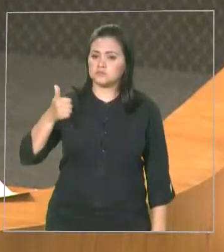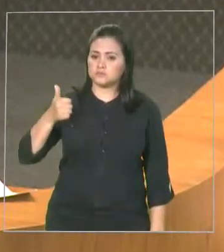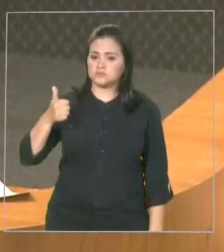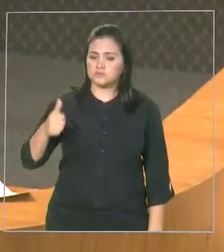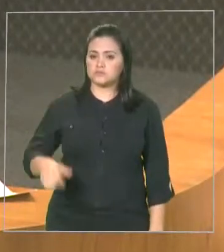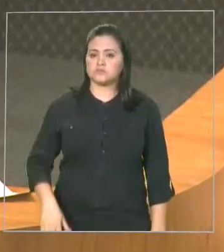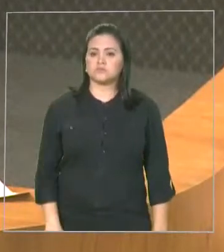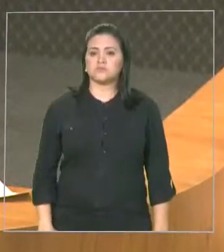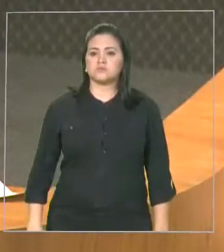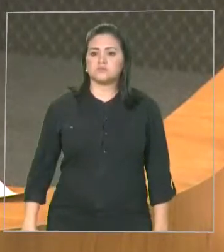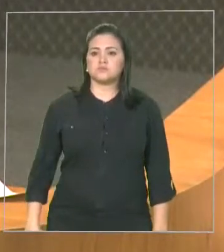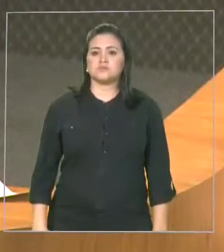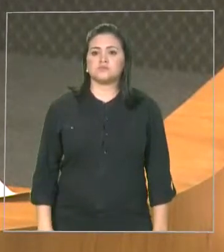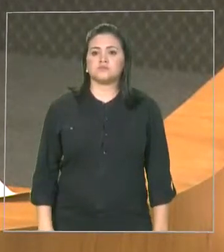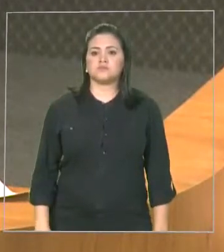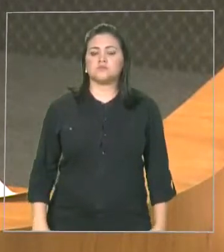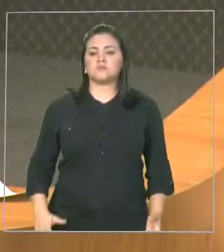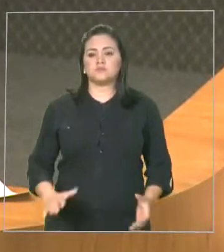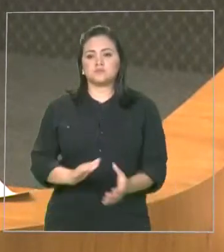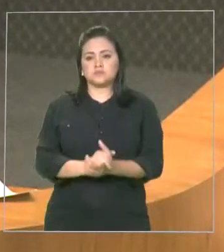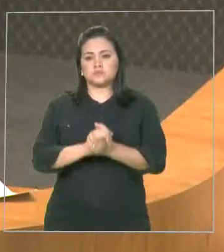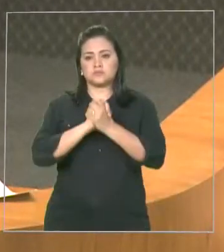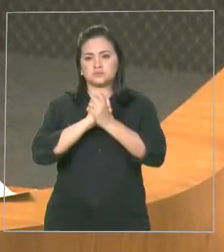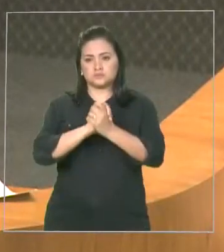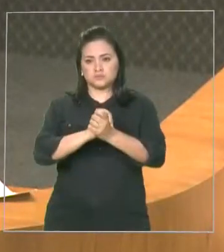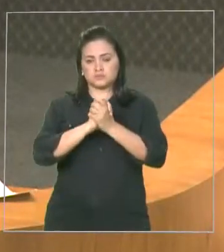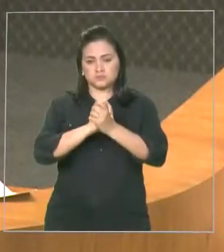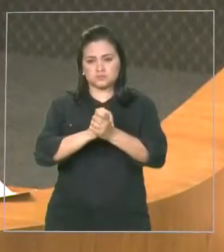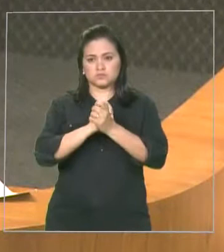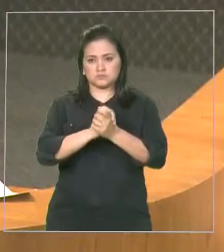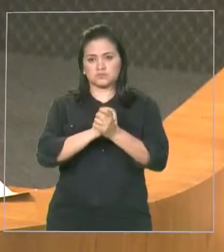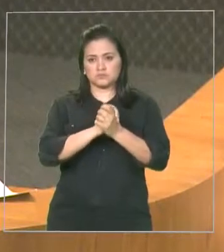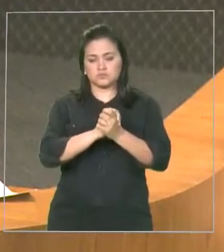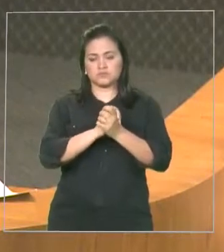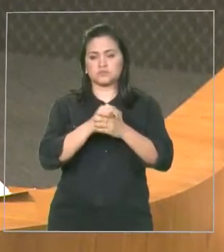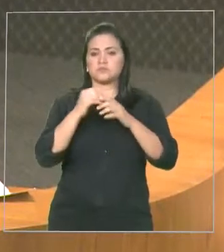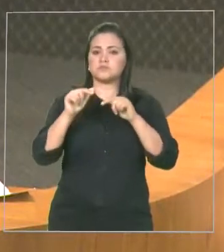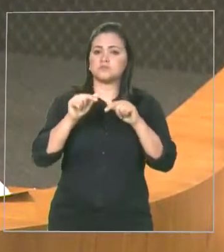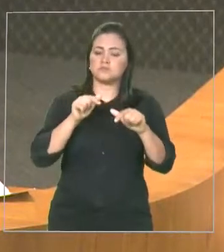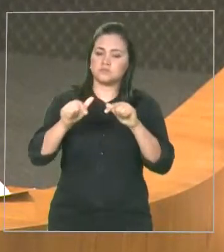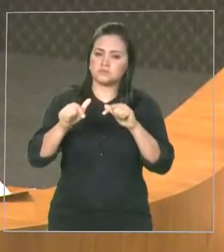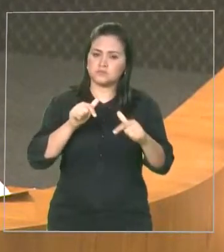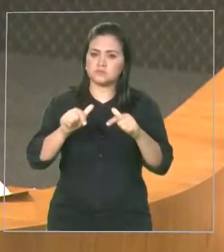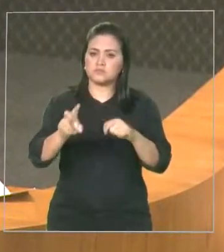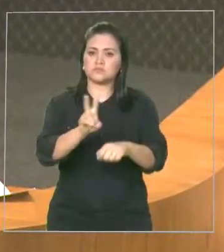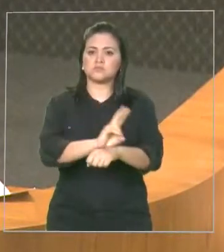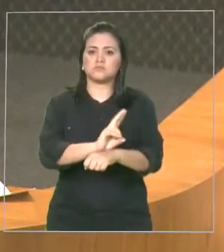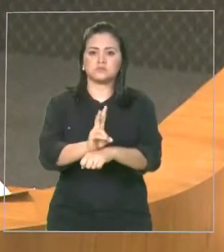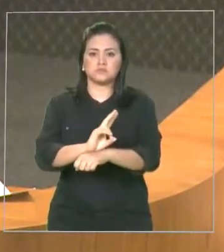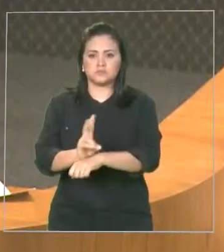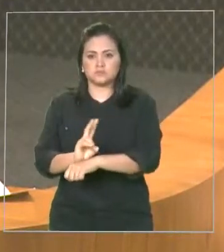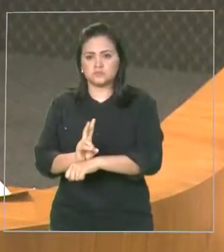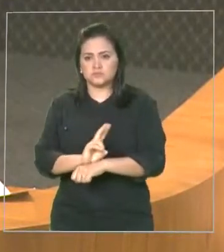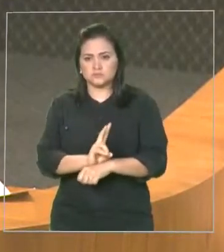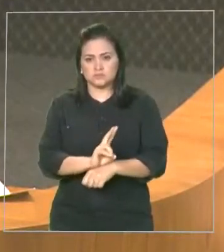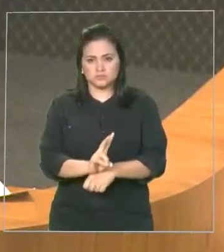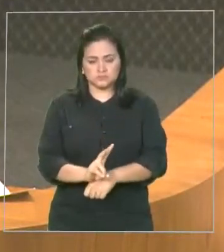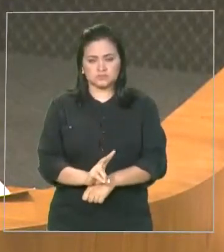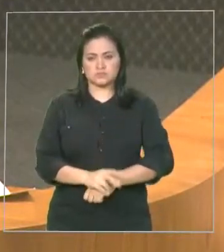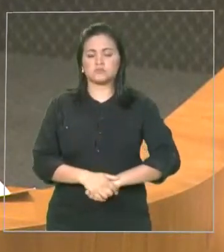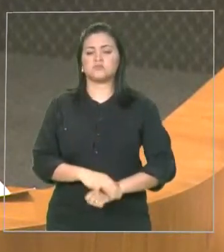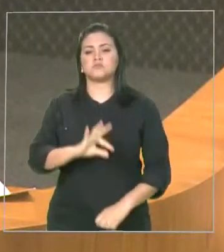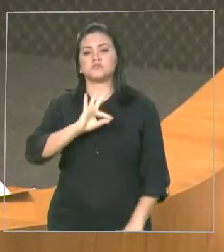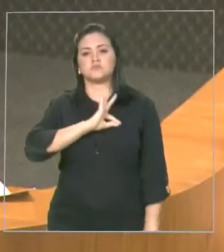criticar não, parabenizar a atuação dos órgãos de fiscalização e combate, que são a Polícia